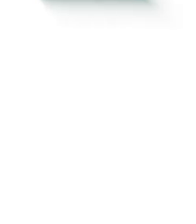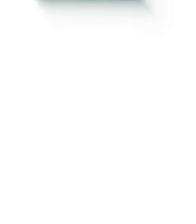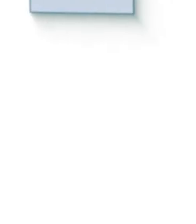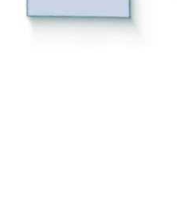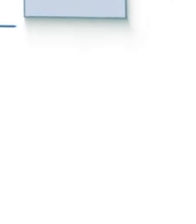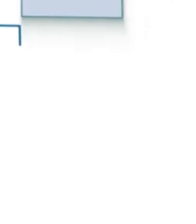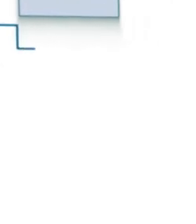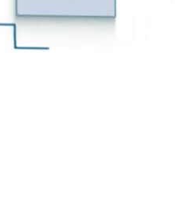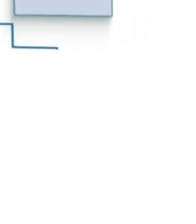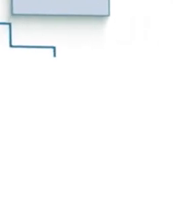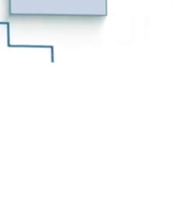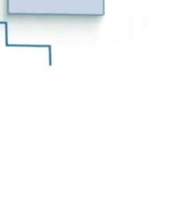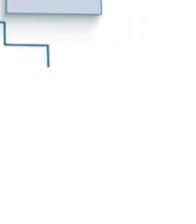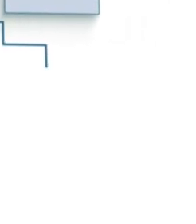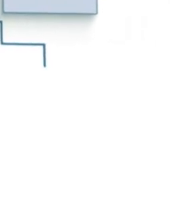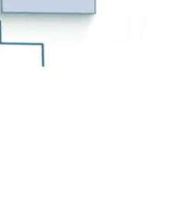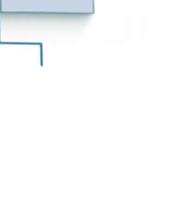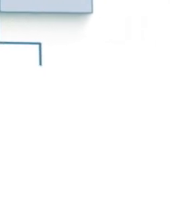Música